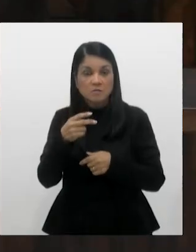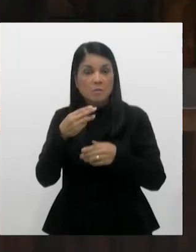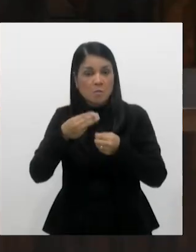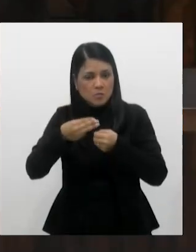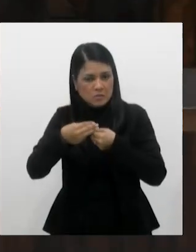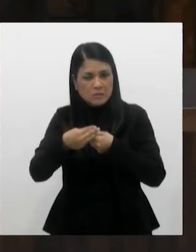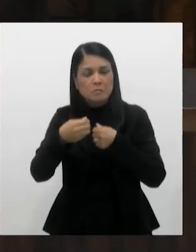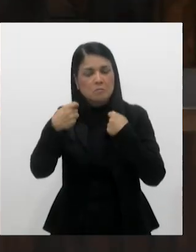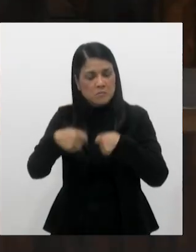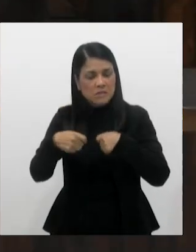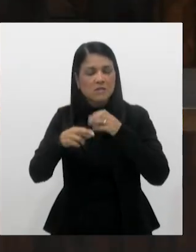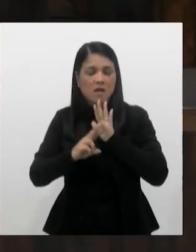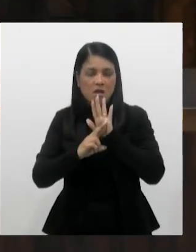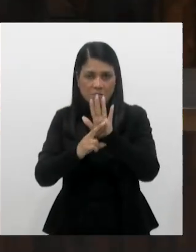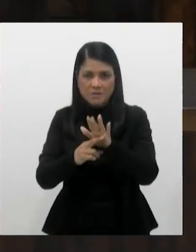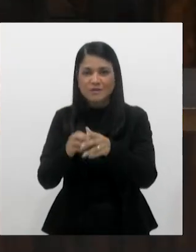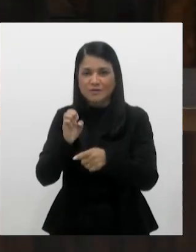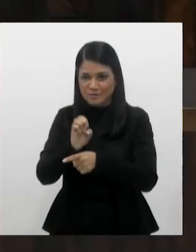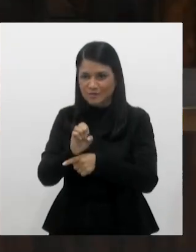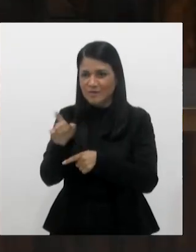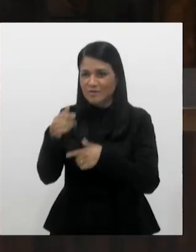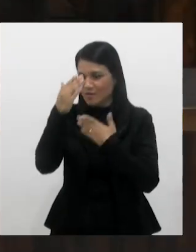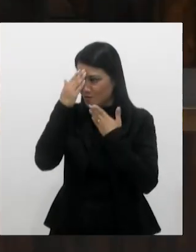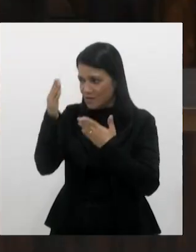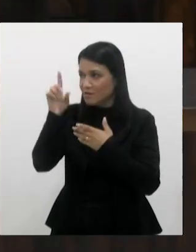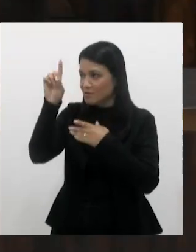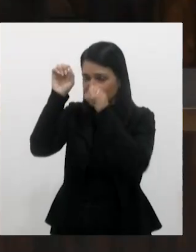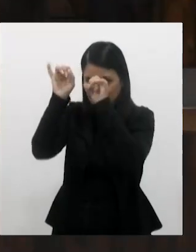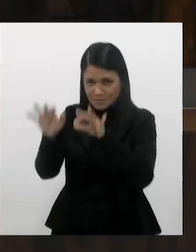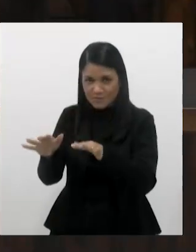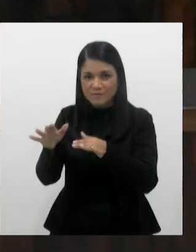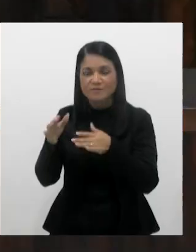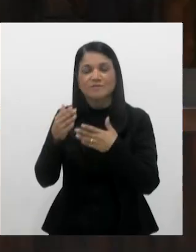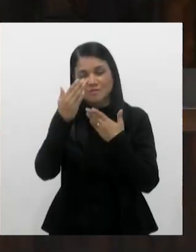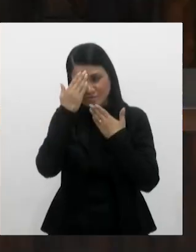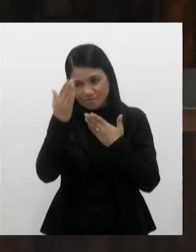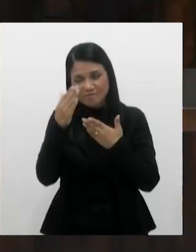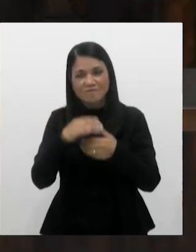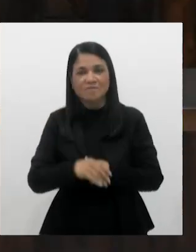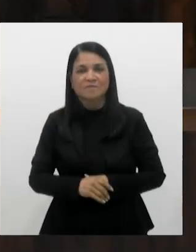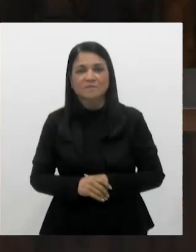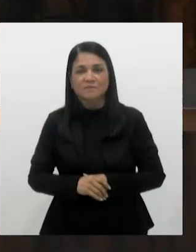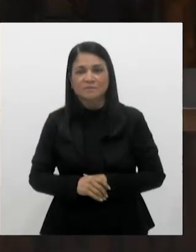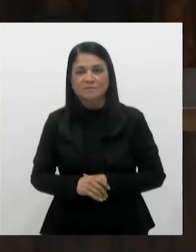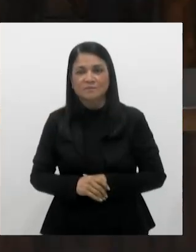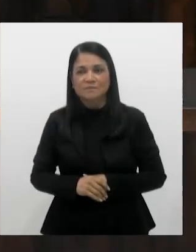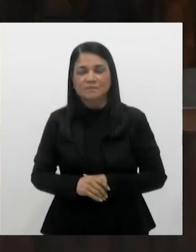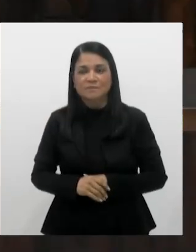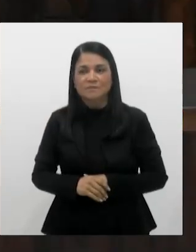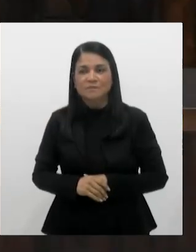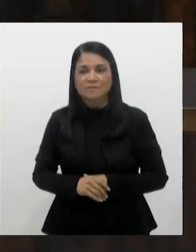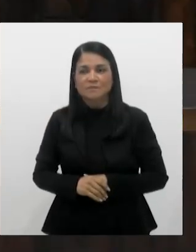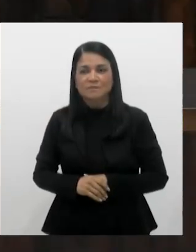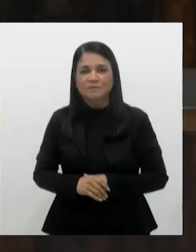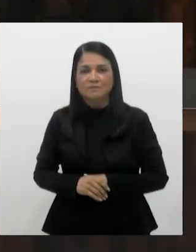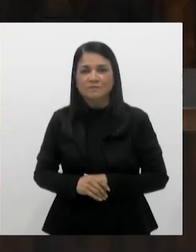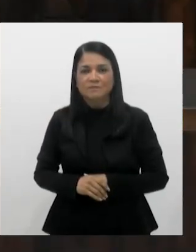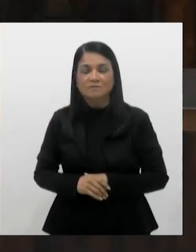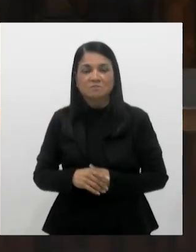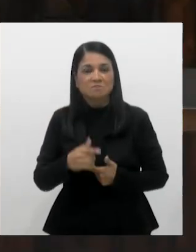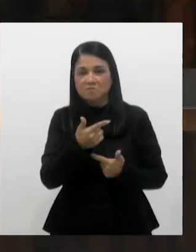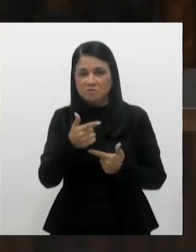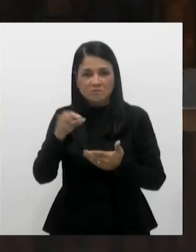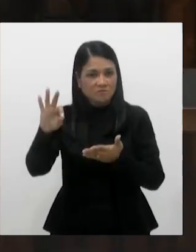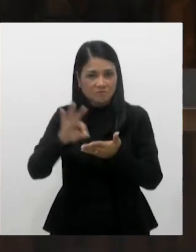o senhor representa o nosso Estado, tá? Meu muito obrigado, que Deus abençoe o senhor. Obrigado, deputado. Não havendo